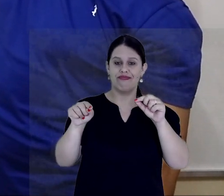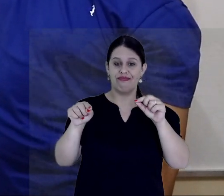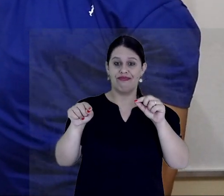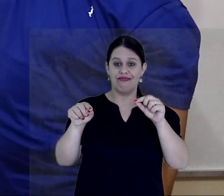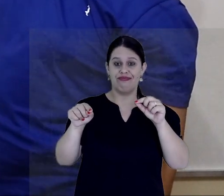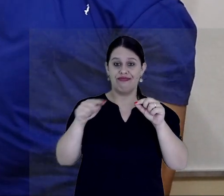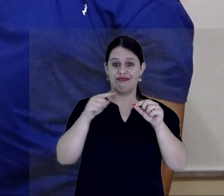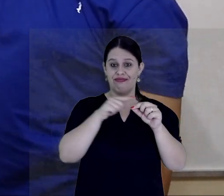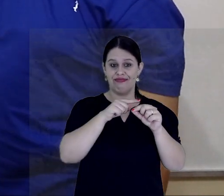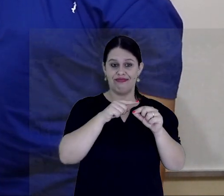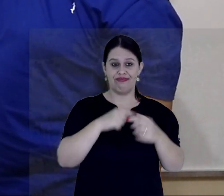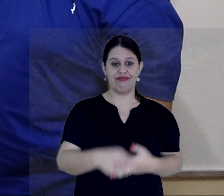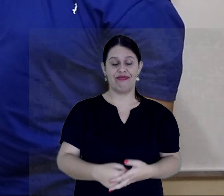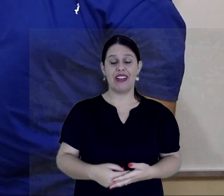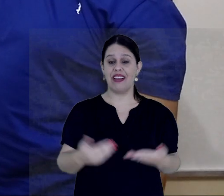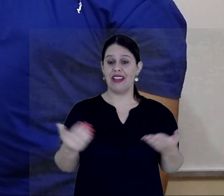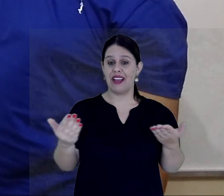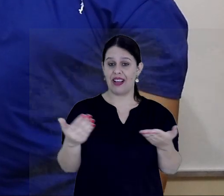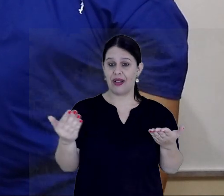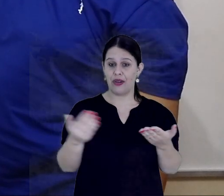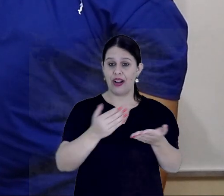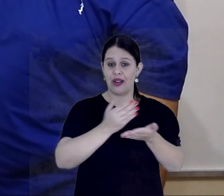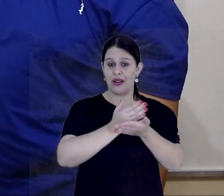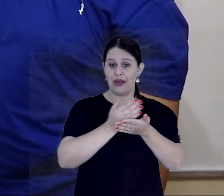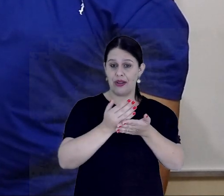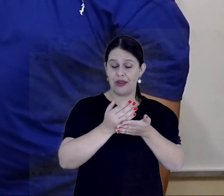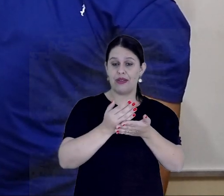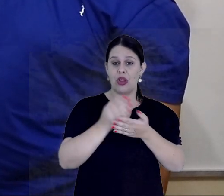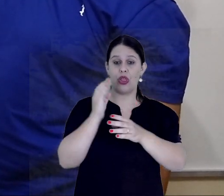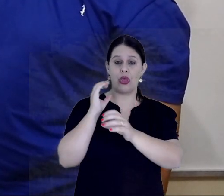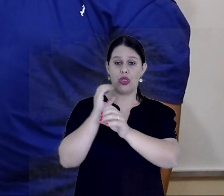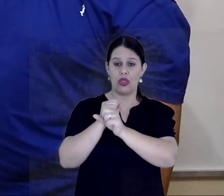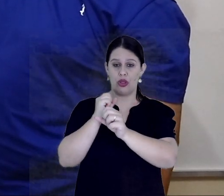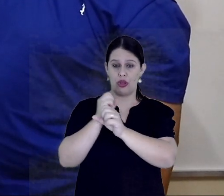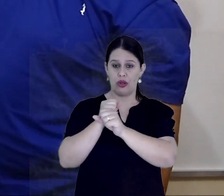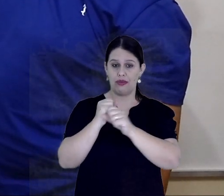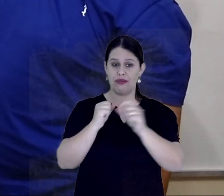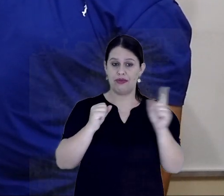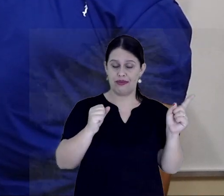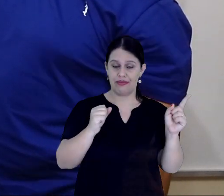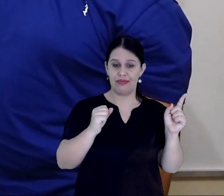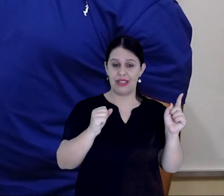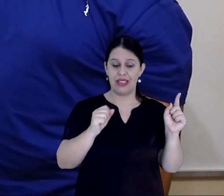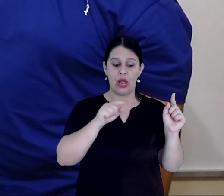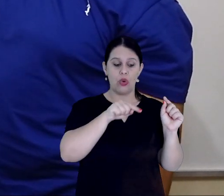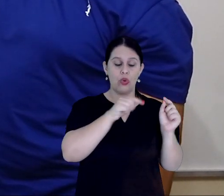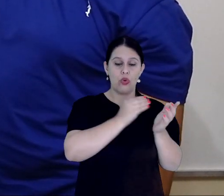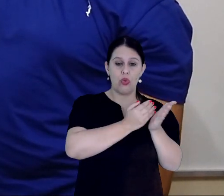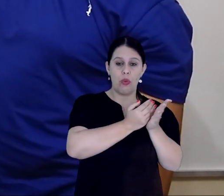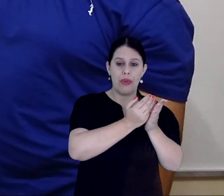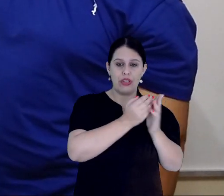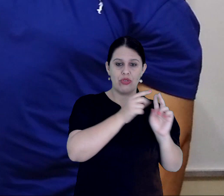extremidade do vetor A, né? E agora, a origem do vetor soma fica na